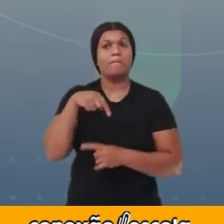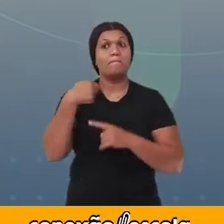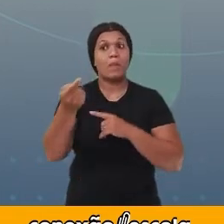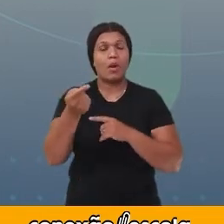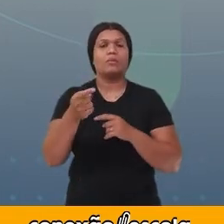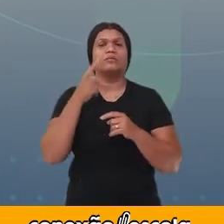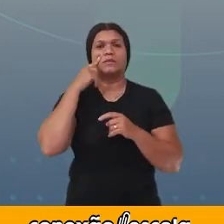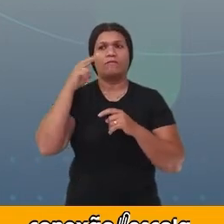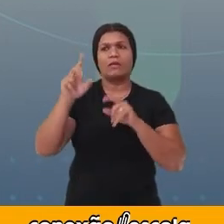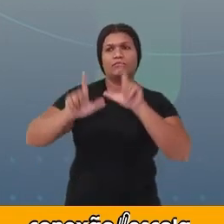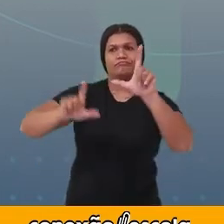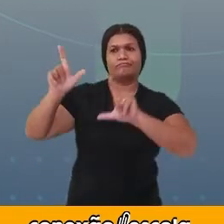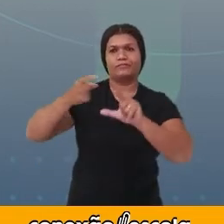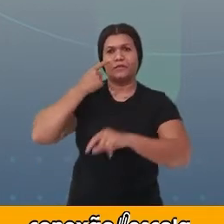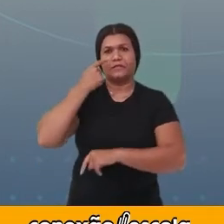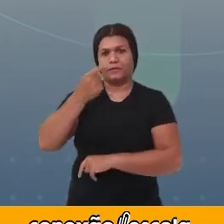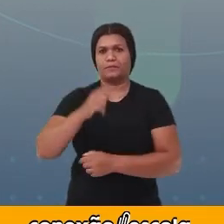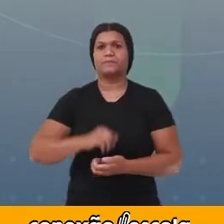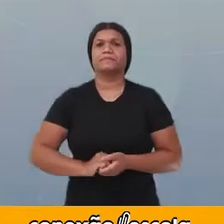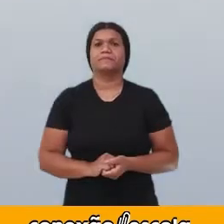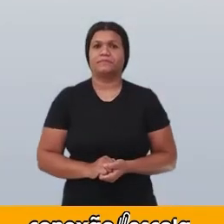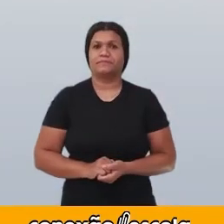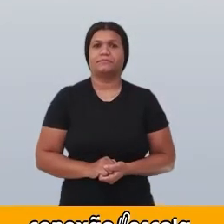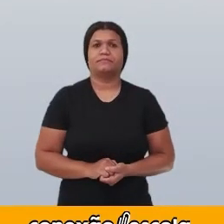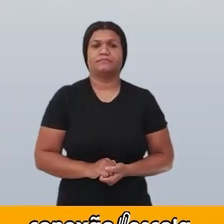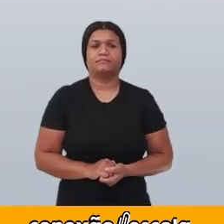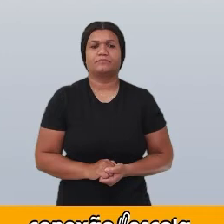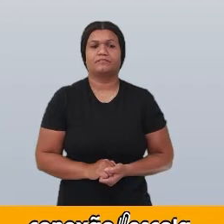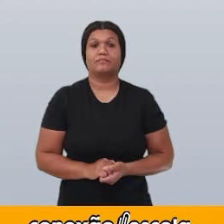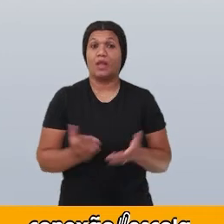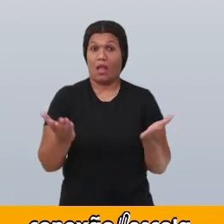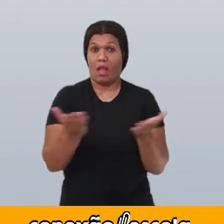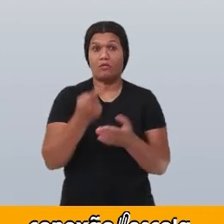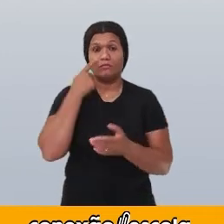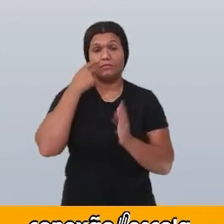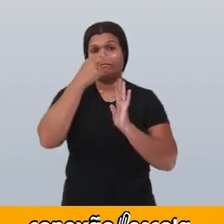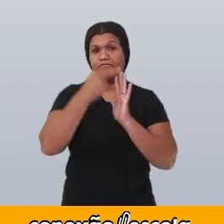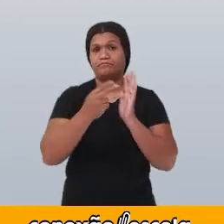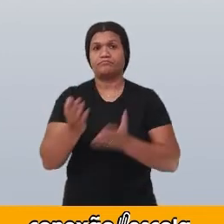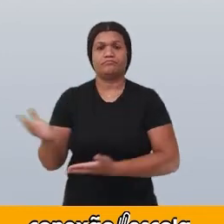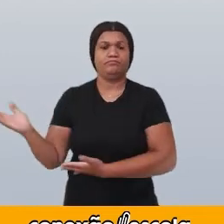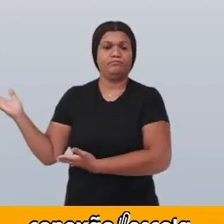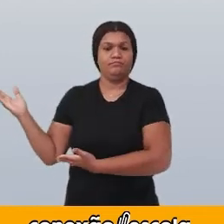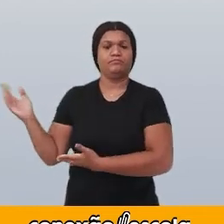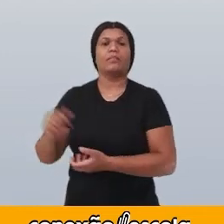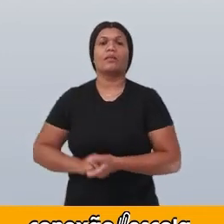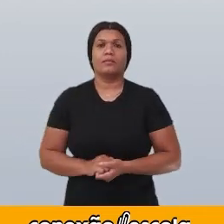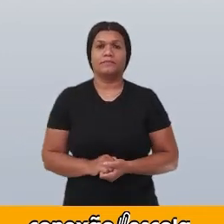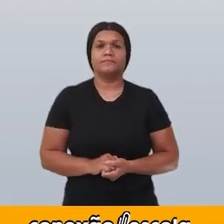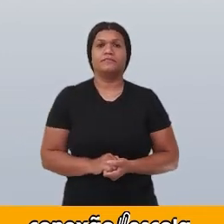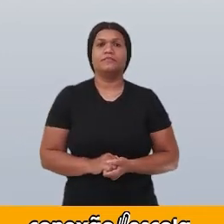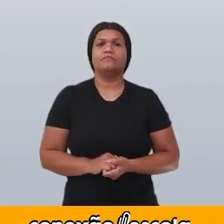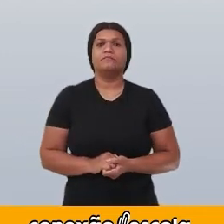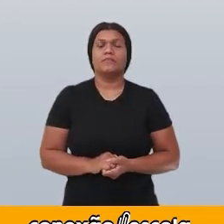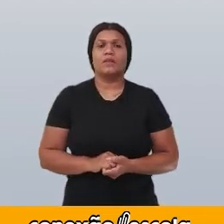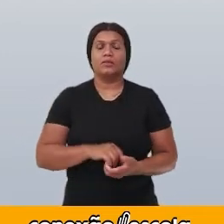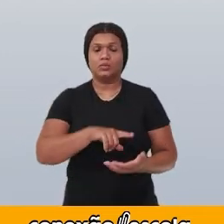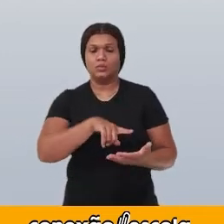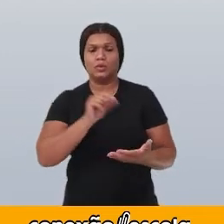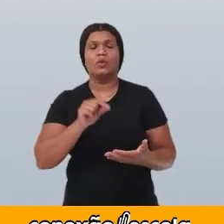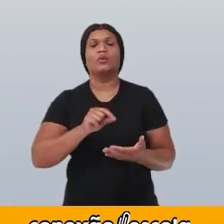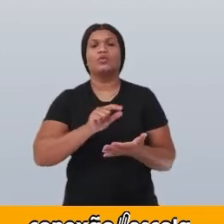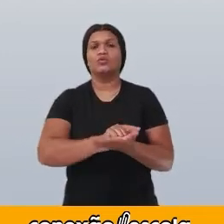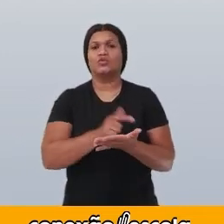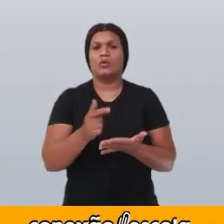que você assistir um jornalístico na TV. Leia aqui comigo agora o trecho de uma reportagem retirada do jornal